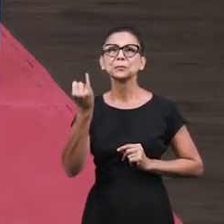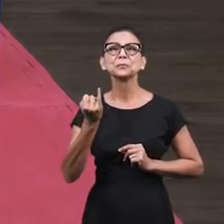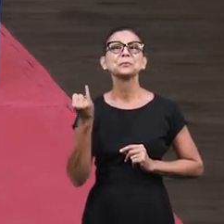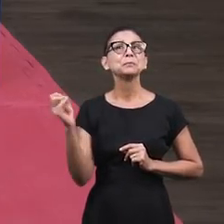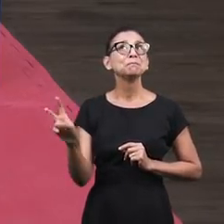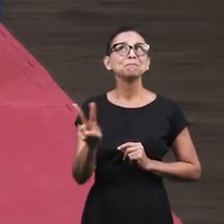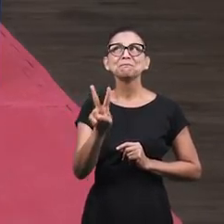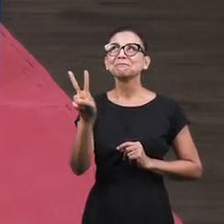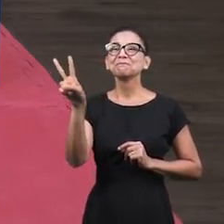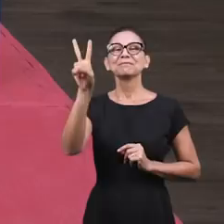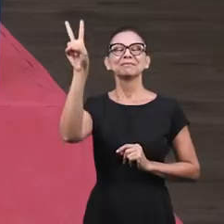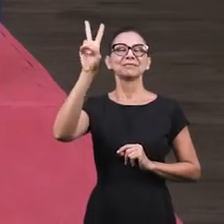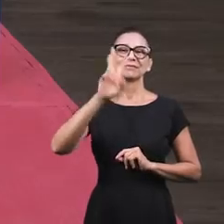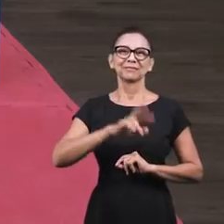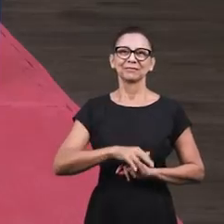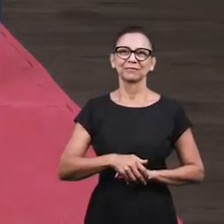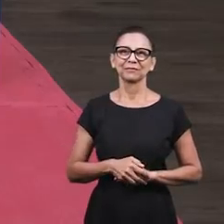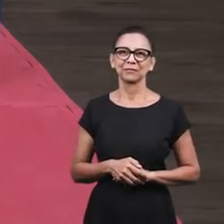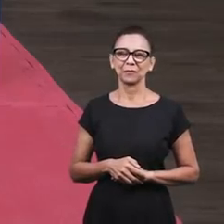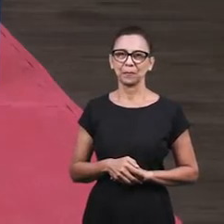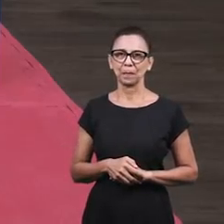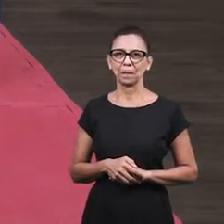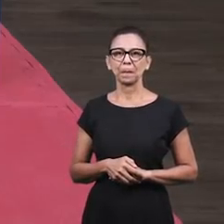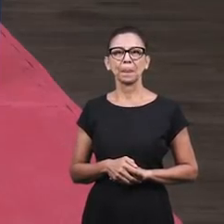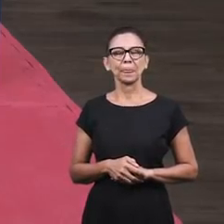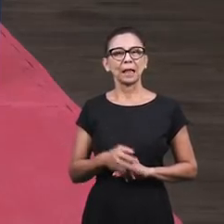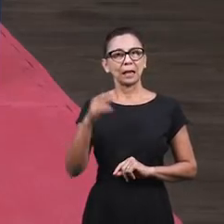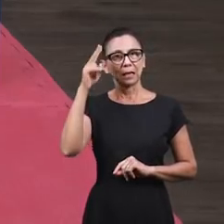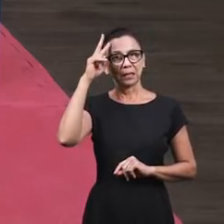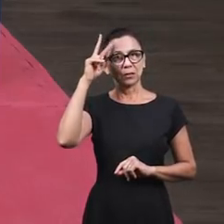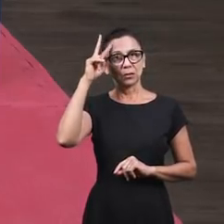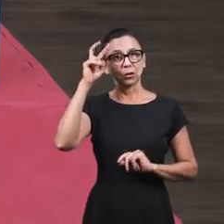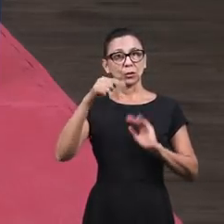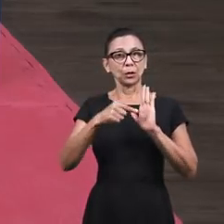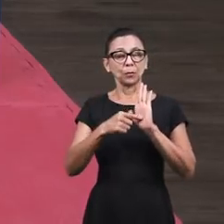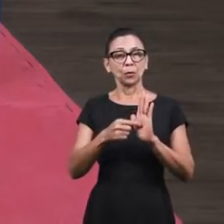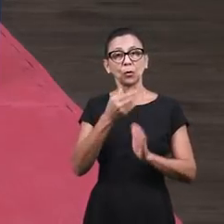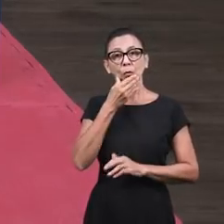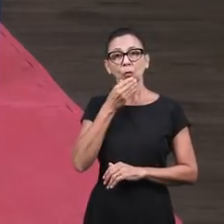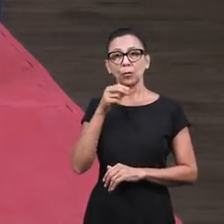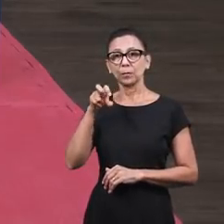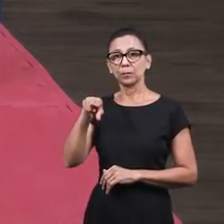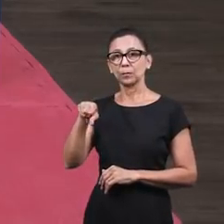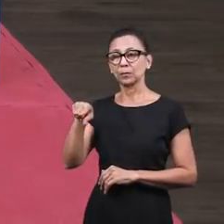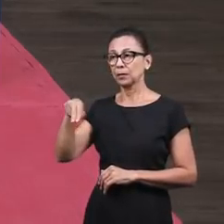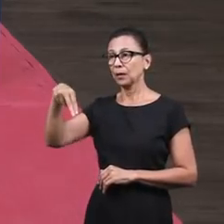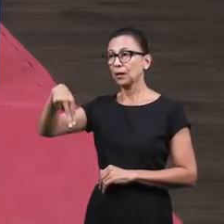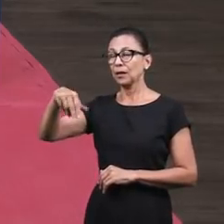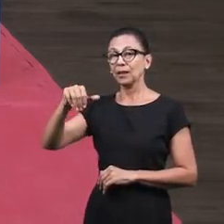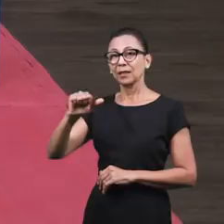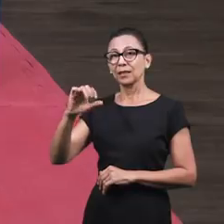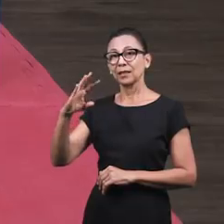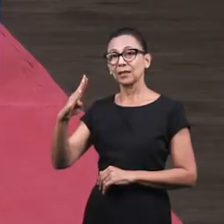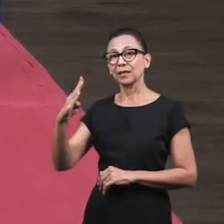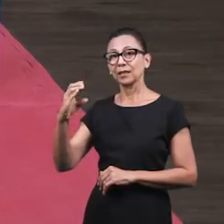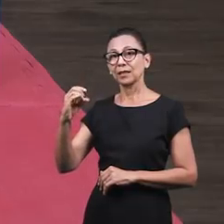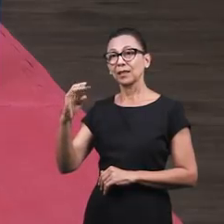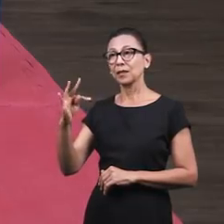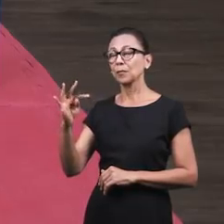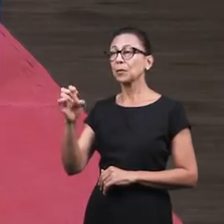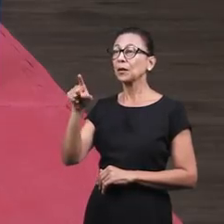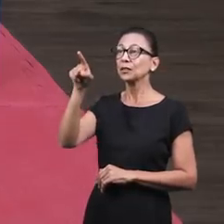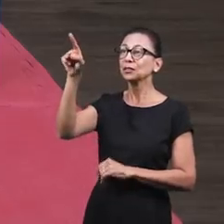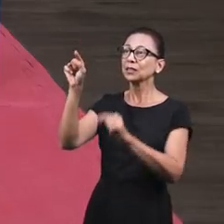que tem muito valor na história de hoje é a história de Nabote Olha só na pote aqui